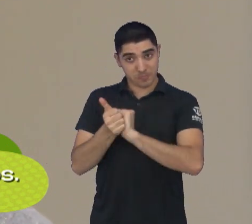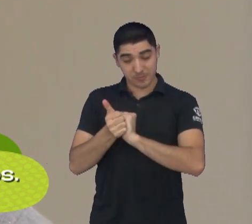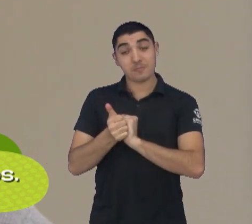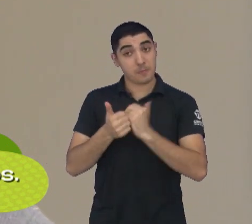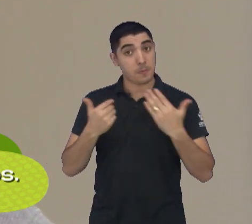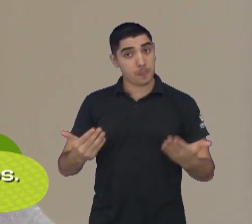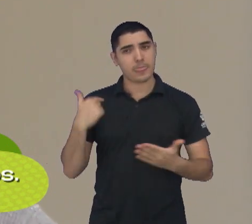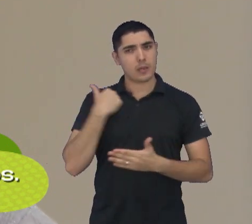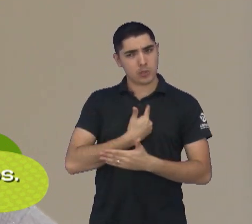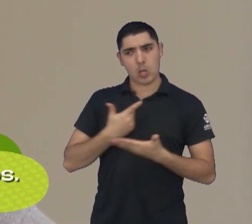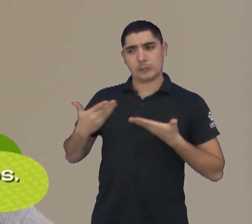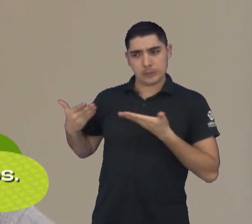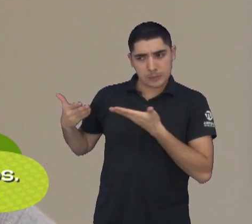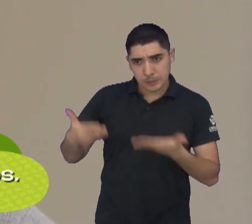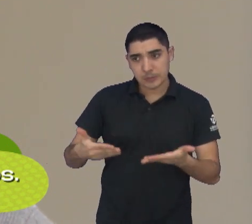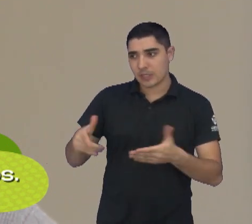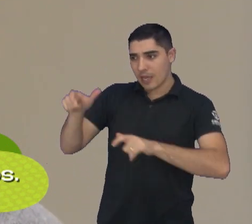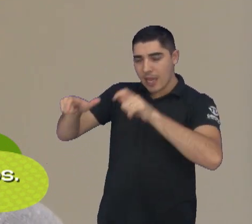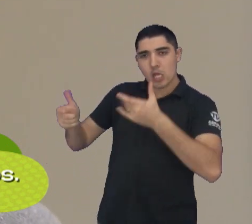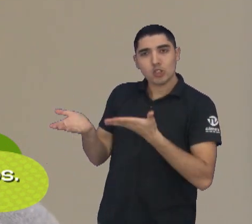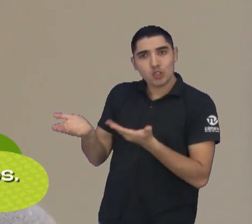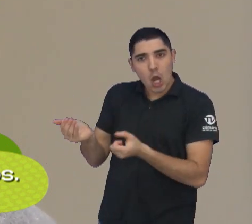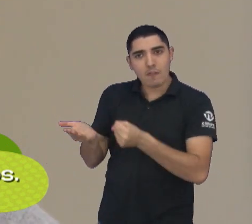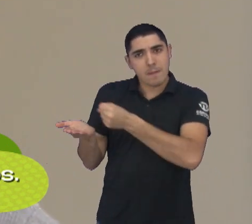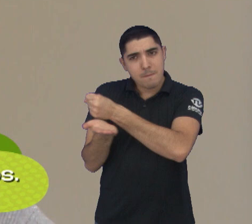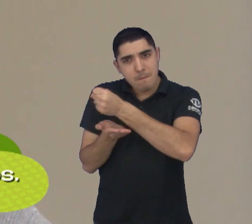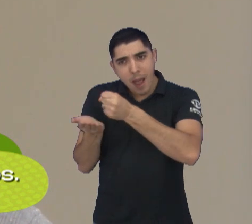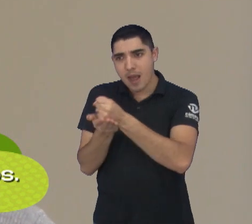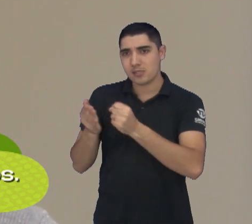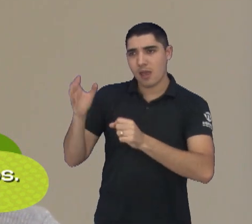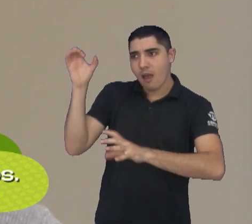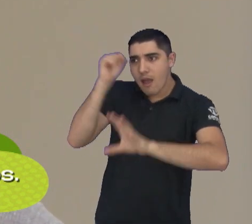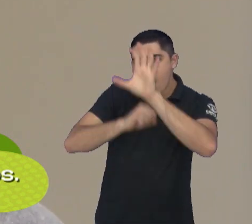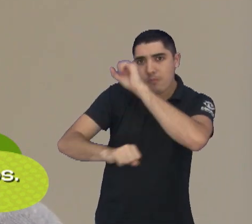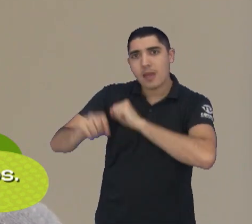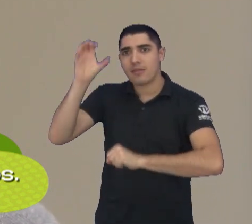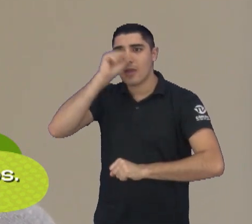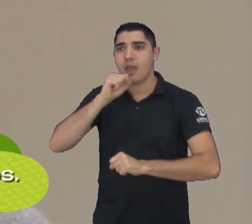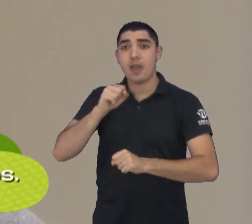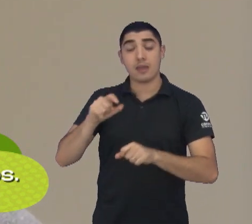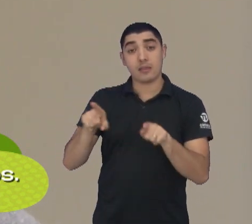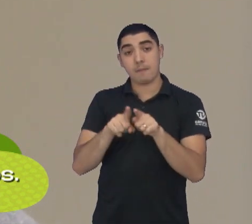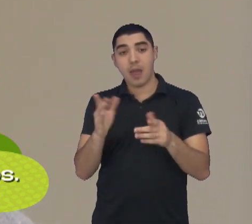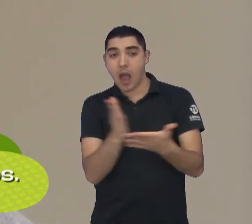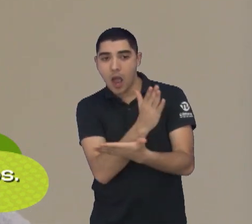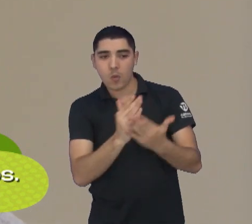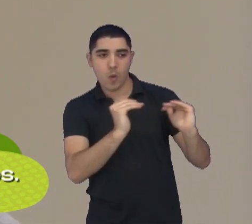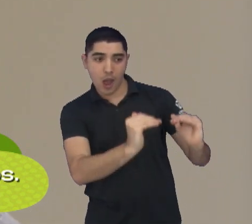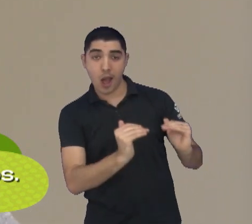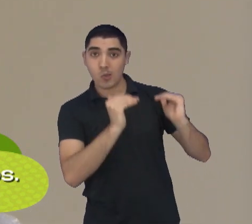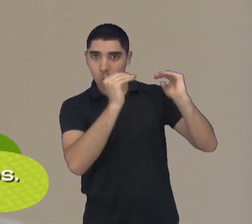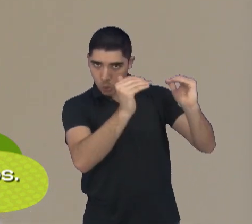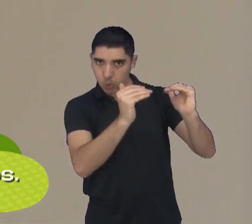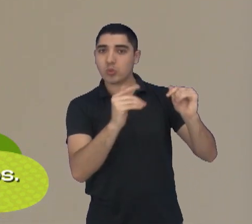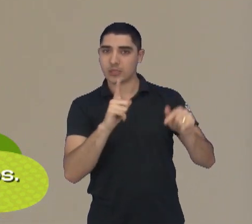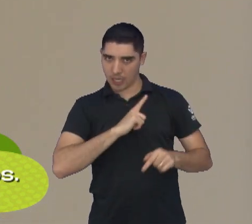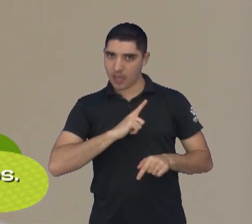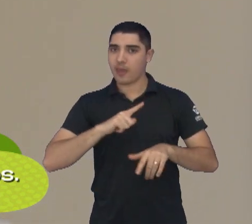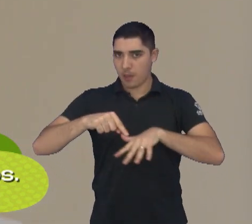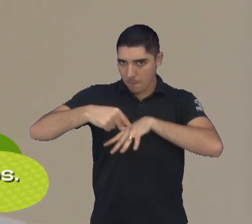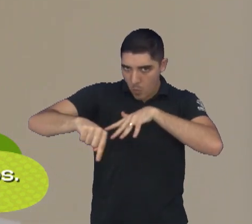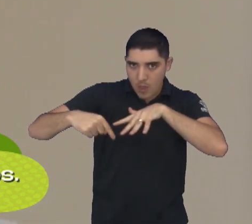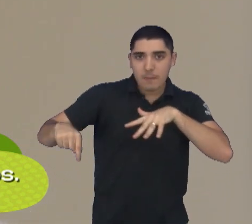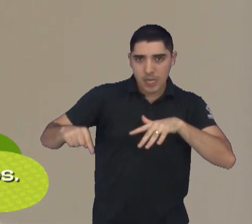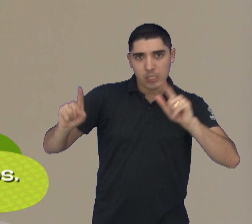competições com a nossa base e algumas modalidades com equipes adultas, as modalidades